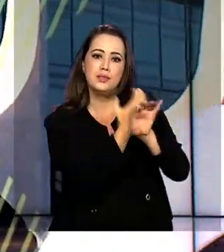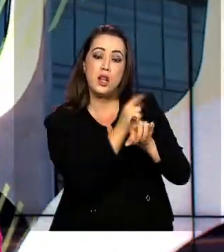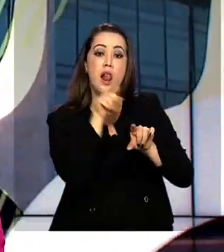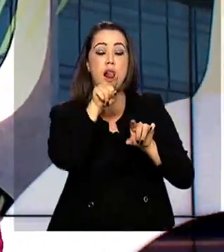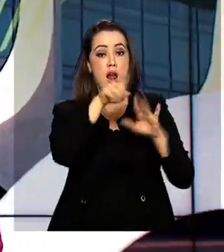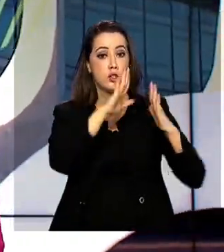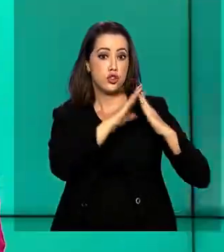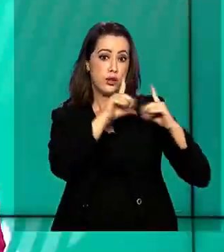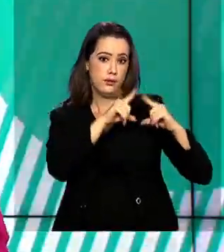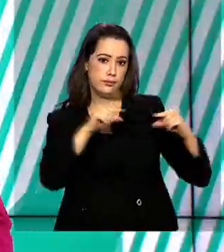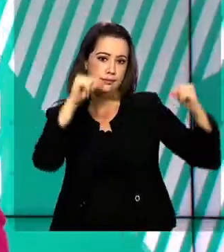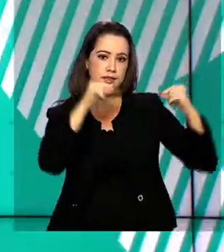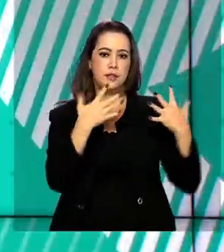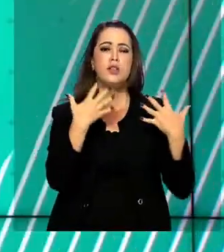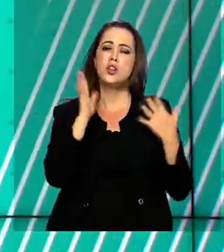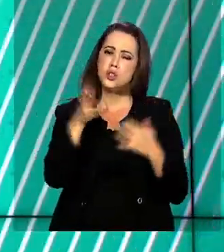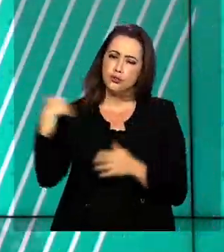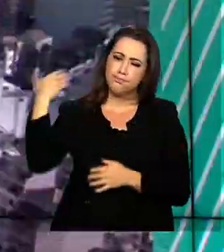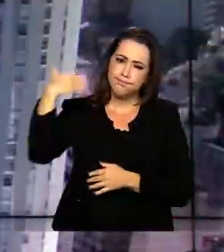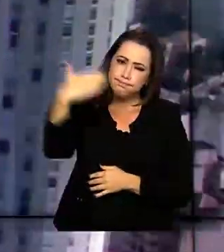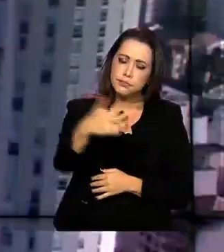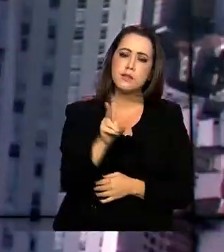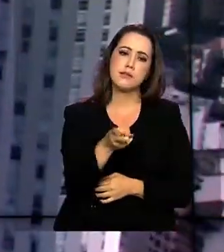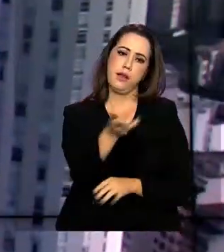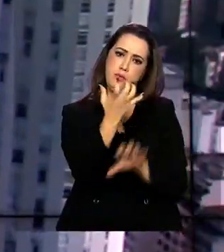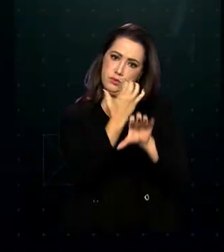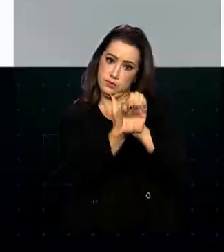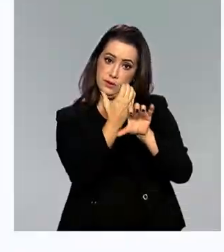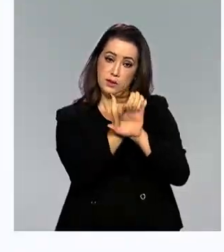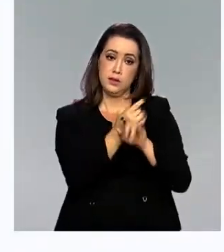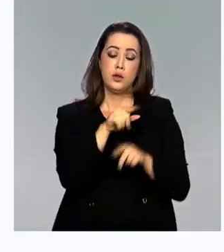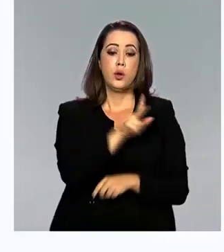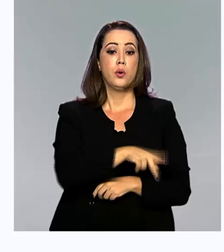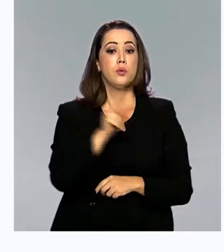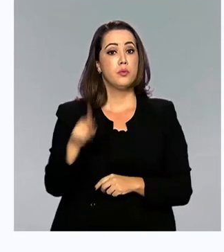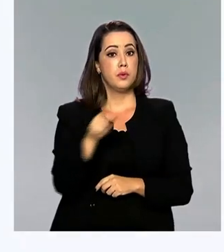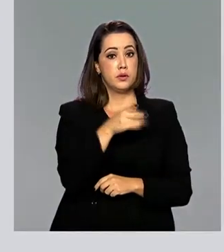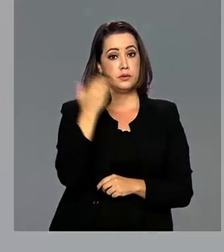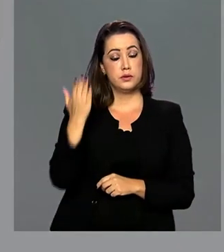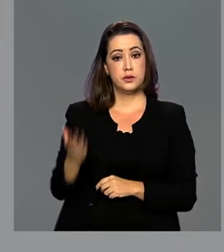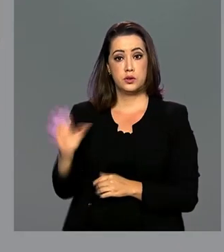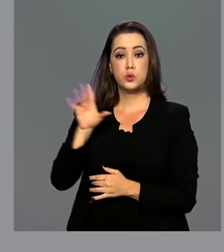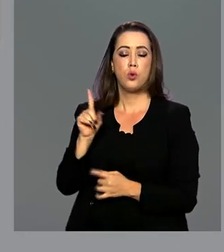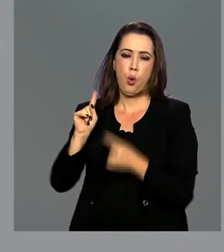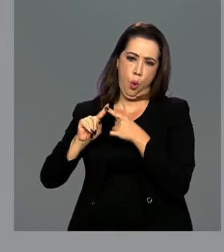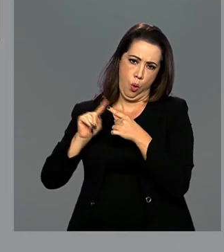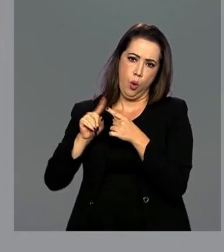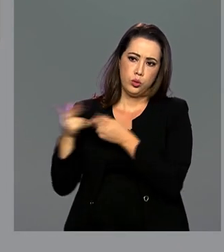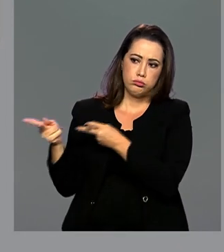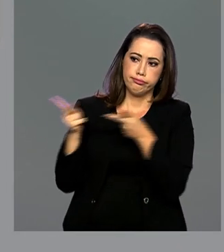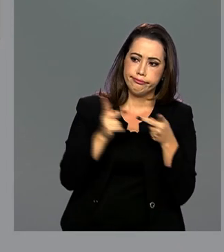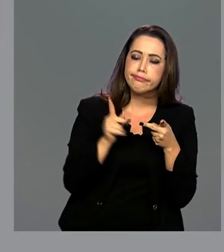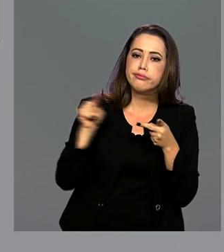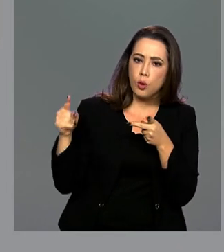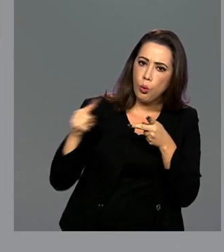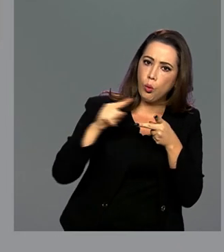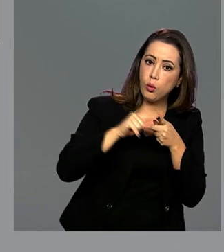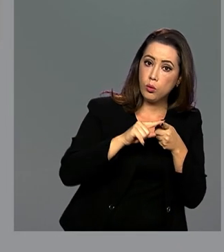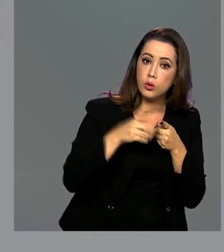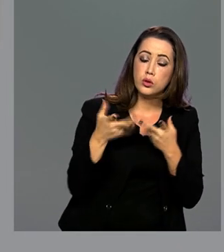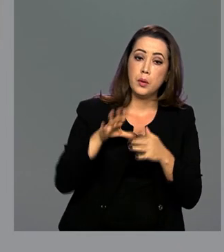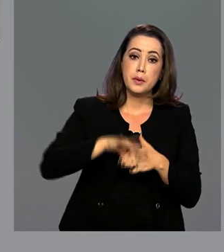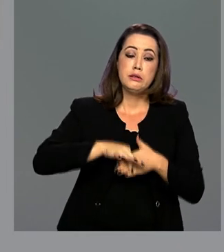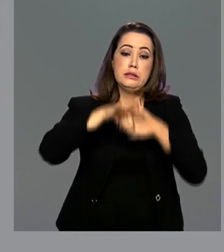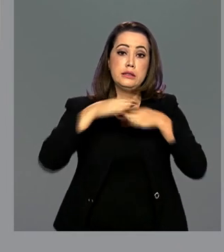Palácio da Alvorada, como já tem feito nos últimos dias. O professor Milton Ribeiro aceitou o convite do presidente Jair Bolsonaro para